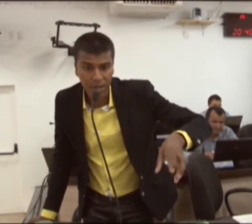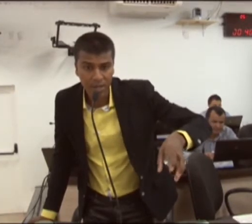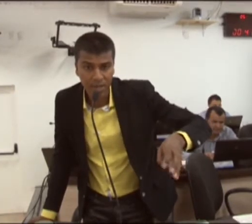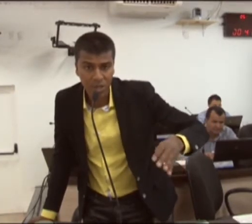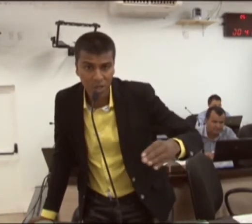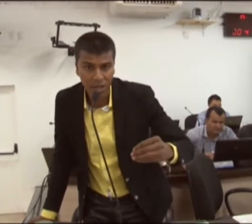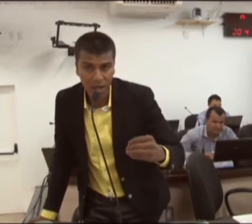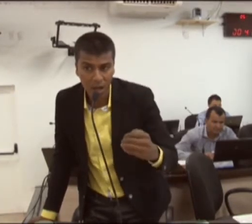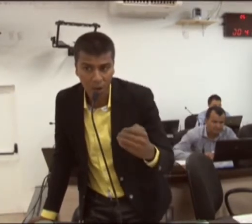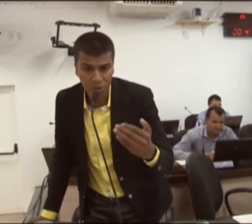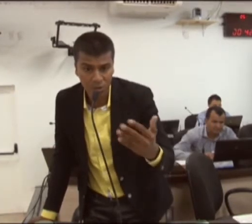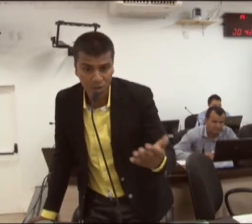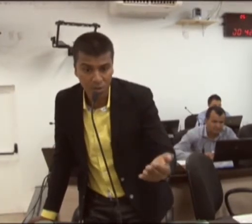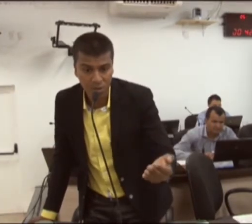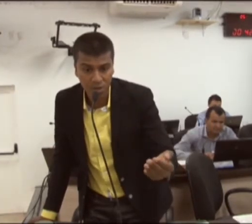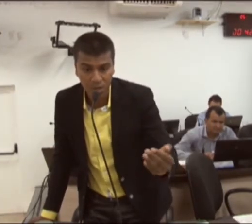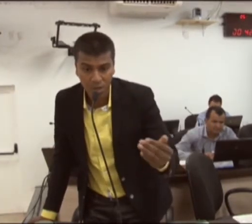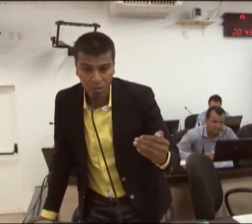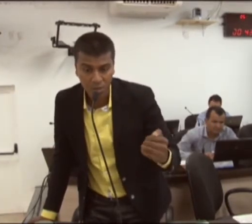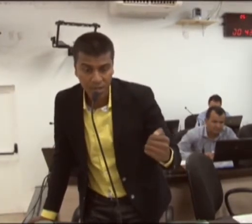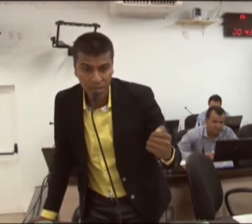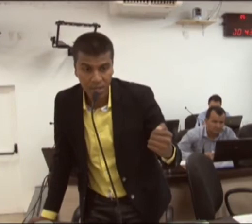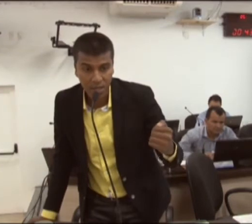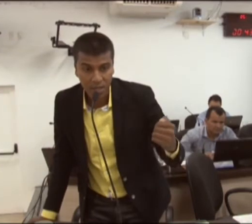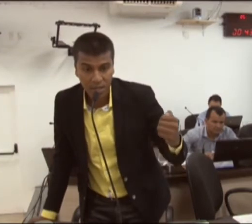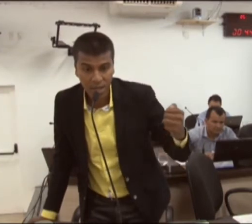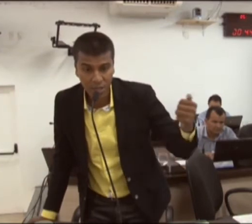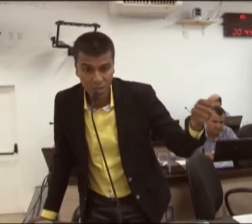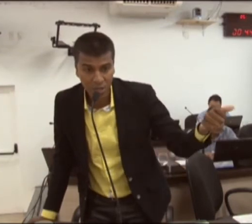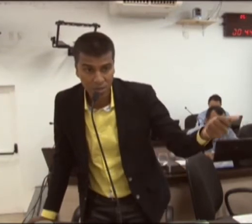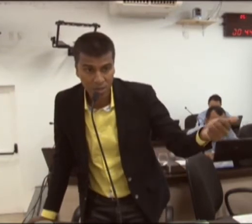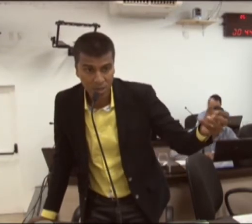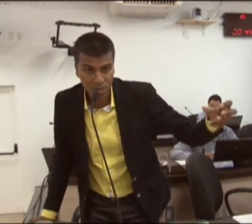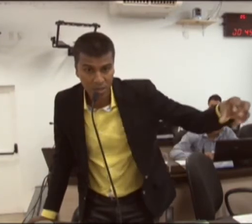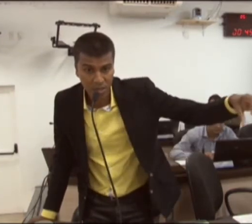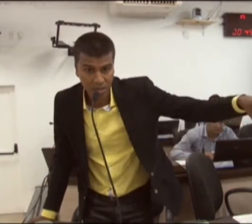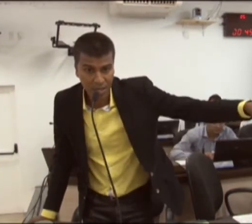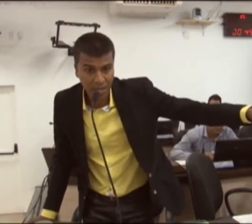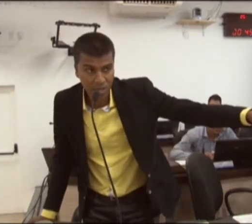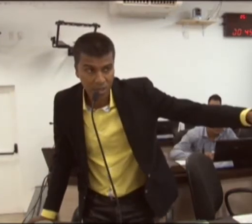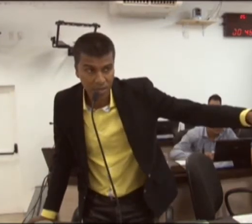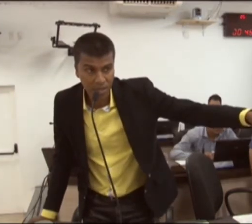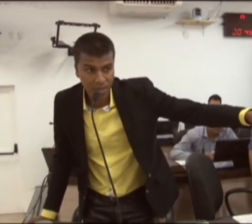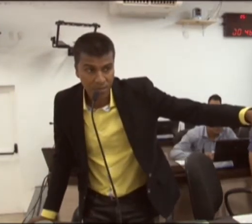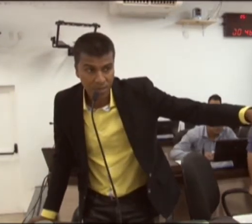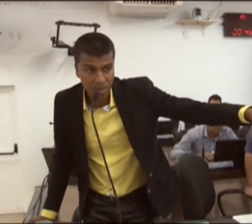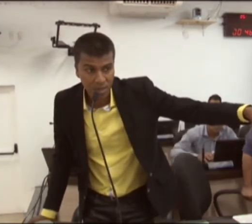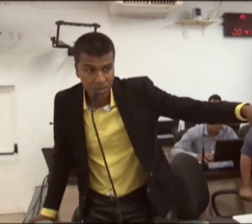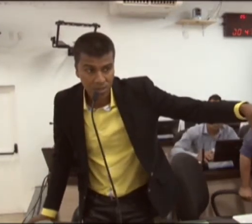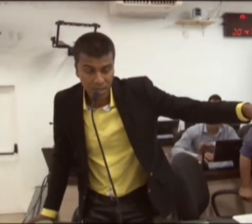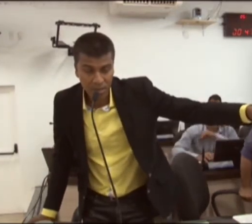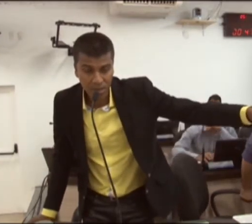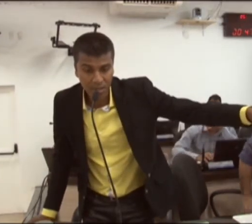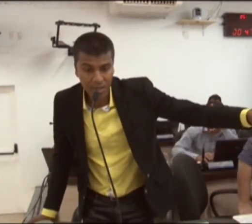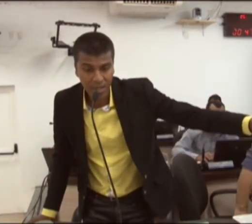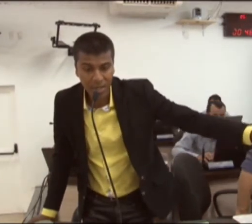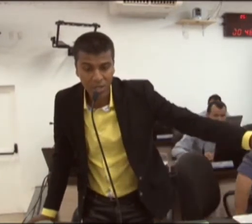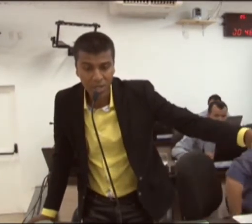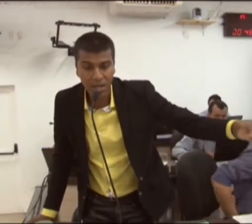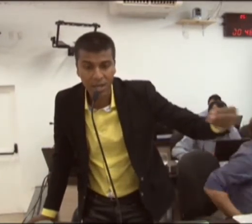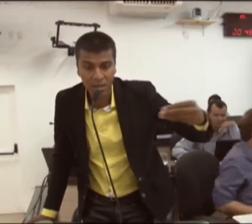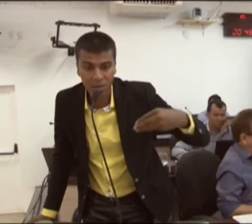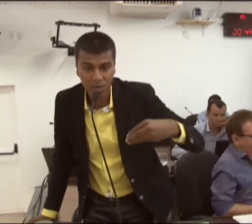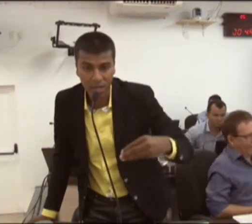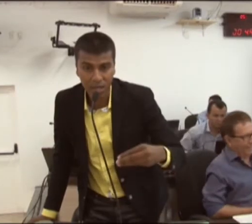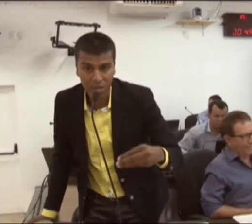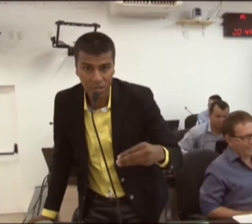numa ocorrência, chegar alguns minutos, porque da região que seja da cidade de Limeira, no centro de Limeira,